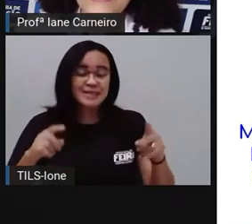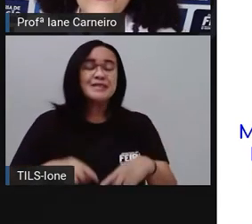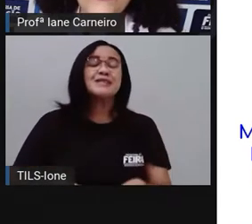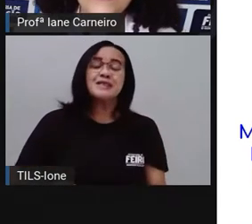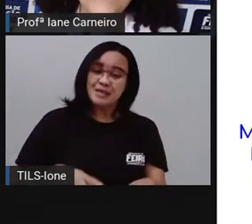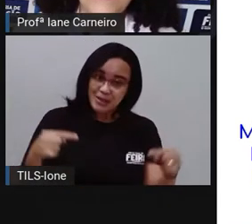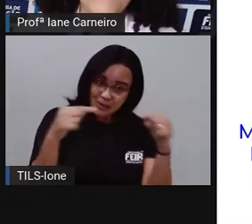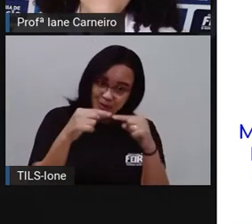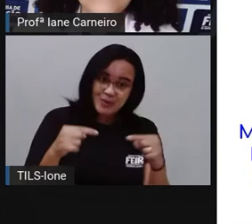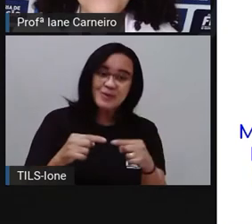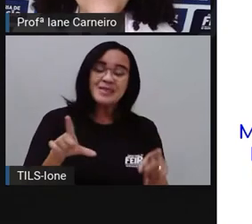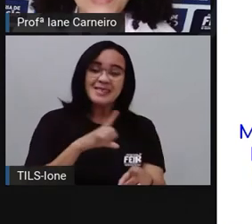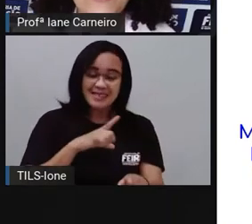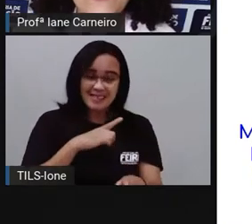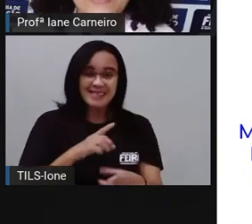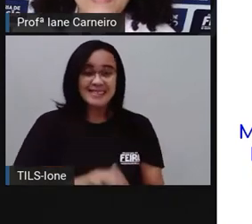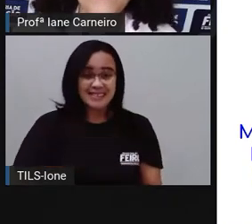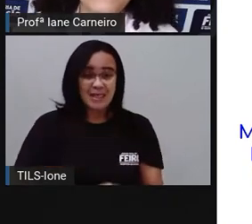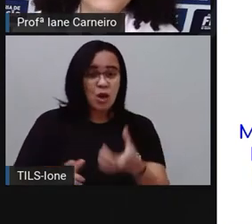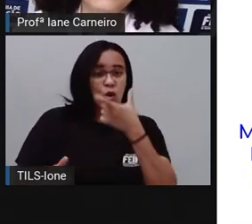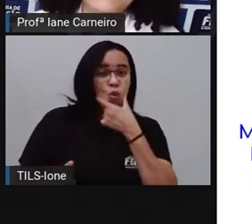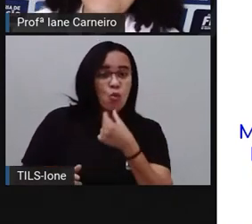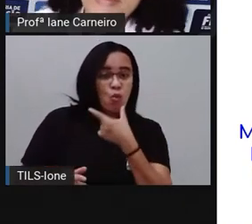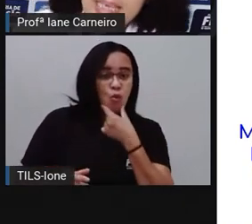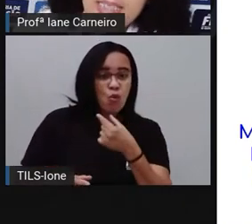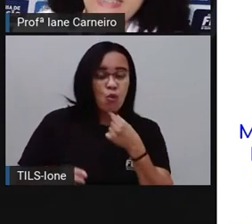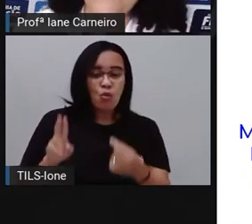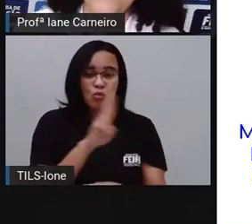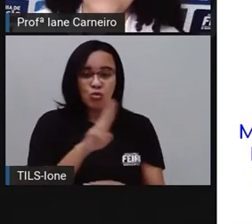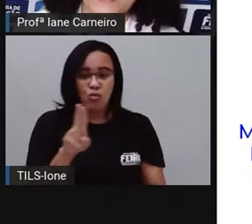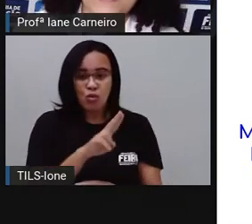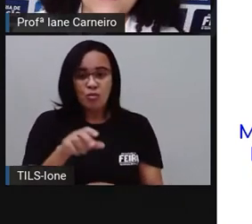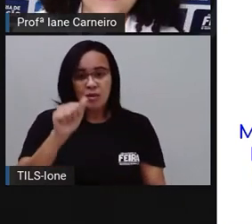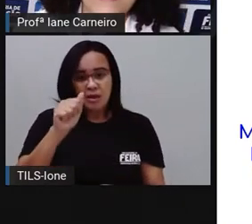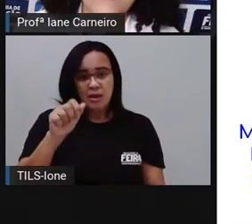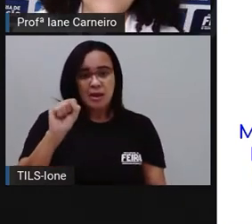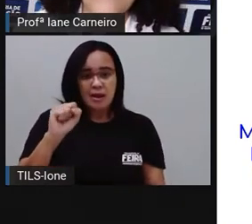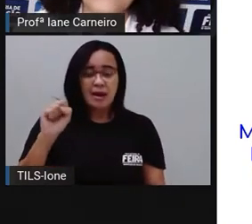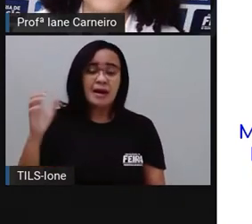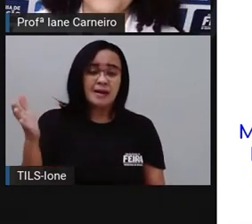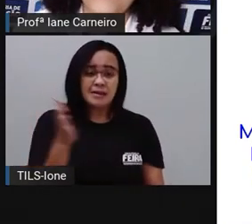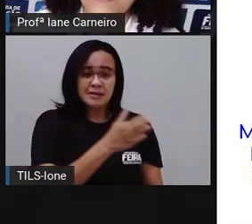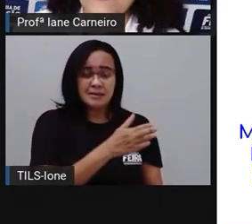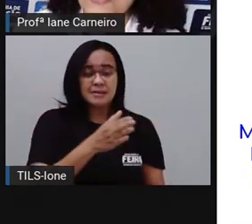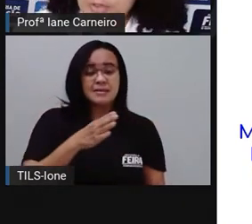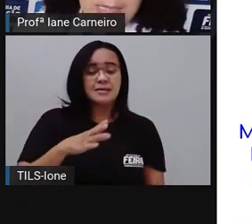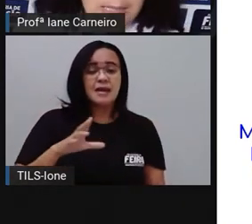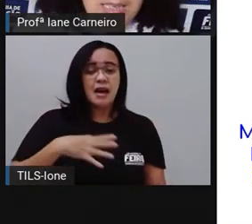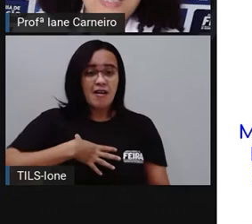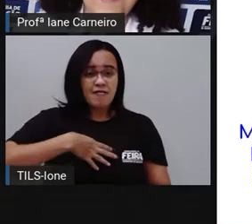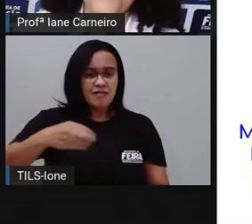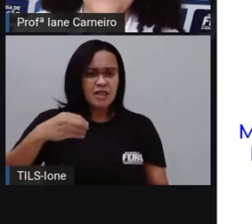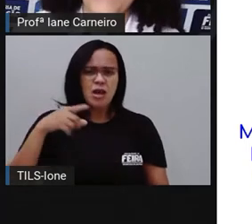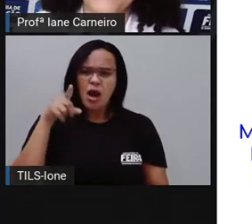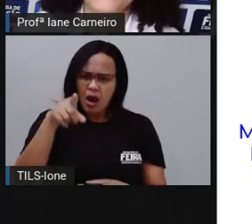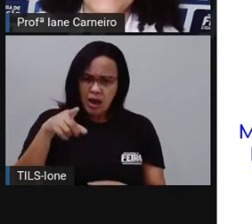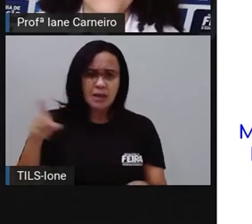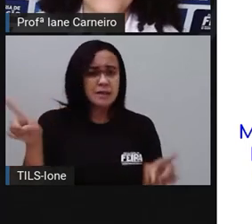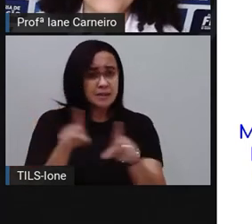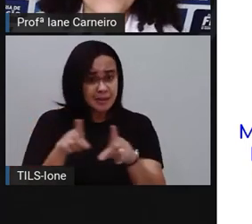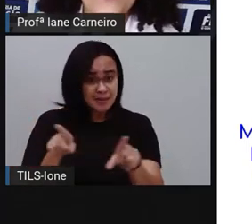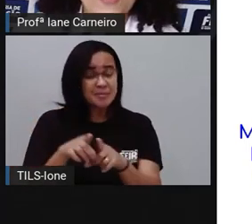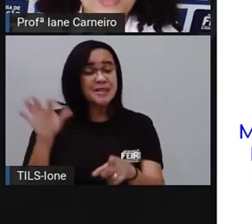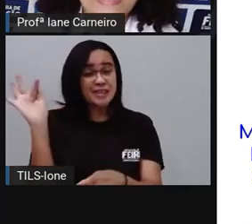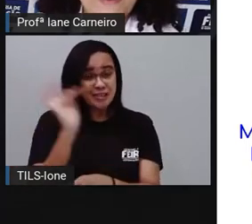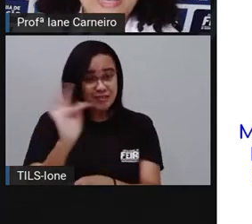esse senhor é o Asa Filho, né? Também, né, feirense. Ele fala de poesias populares, né?